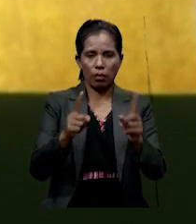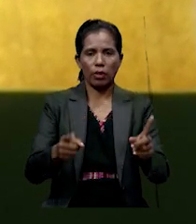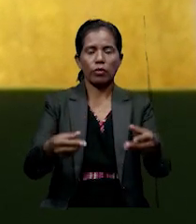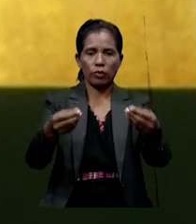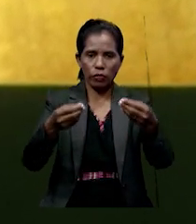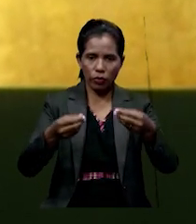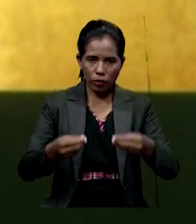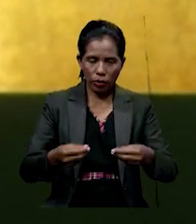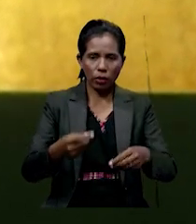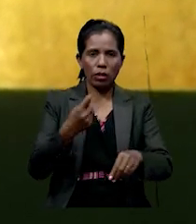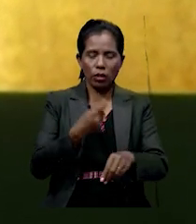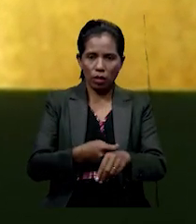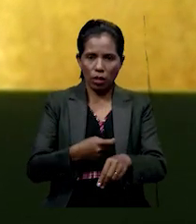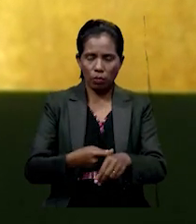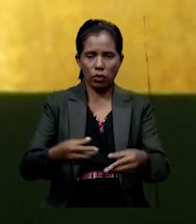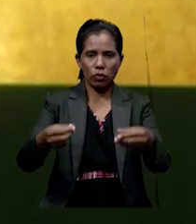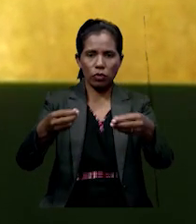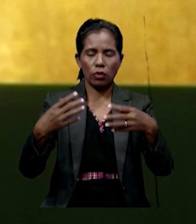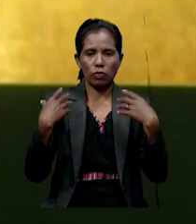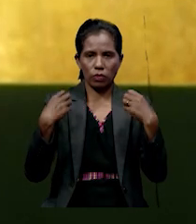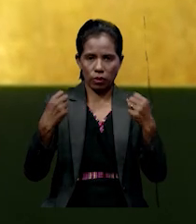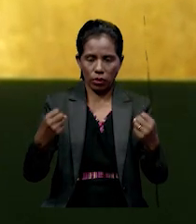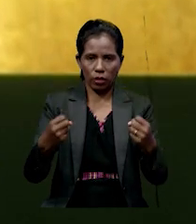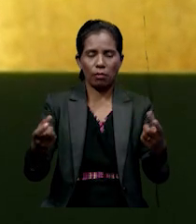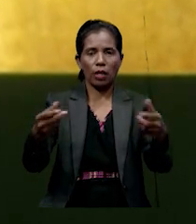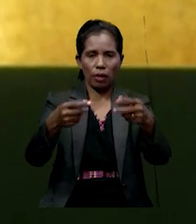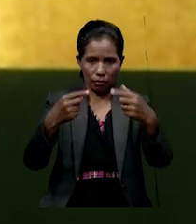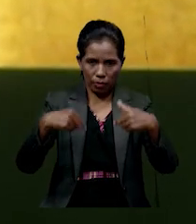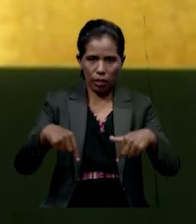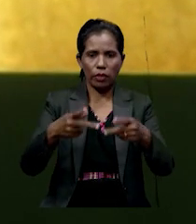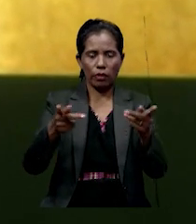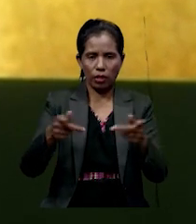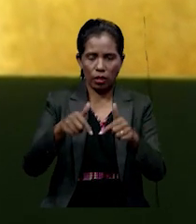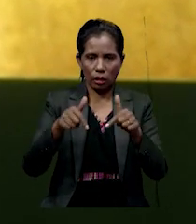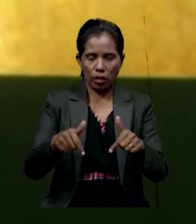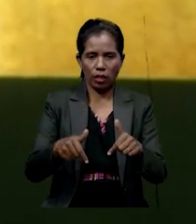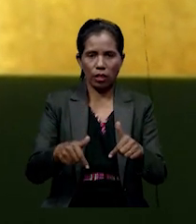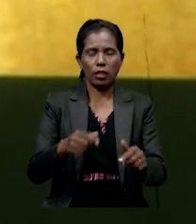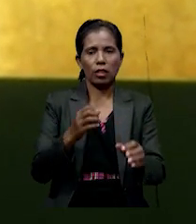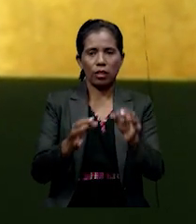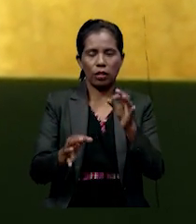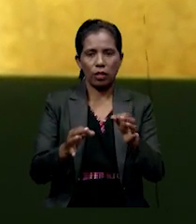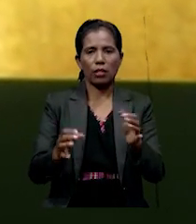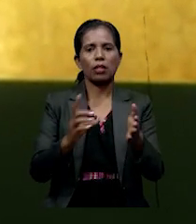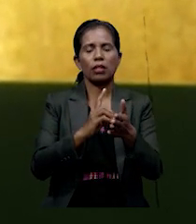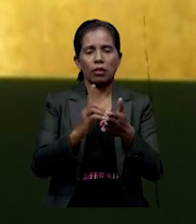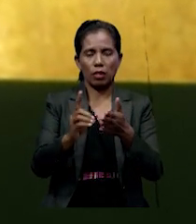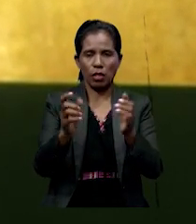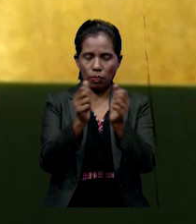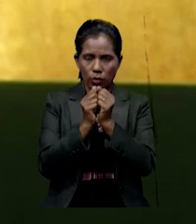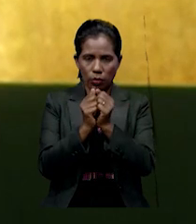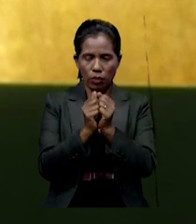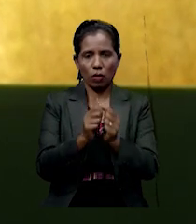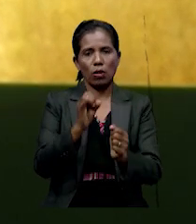soe energia para bele mai hene mais de uma semana hamutu ho atahau